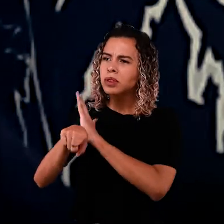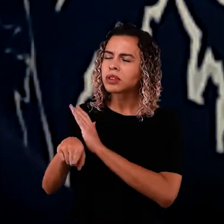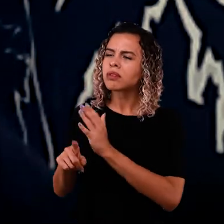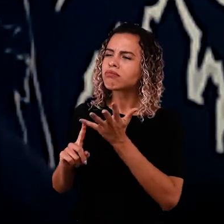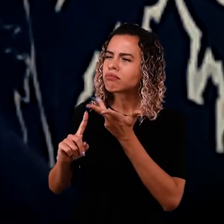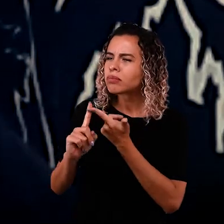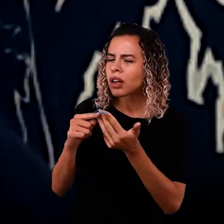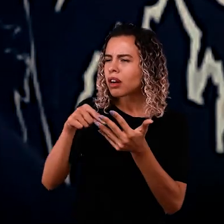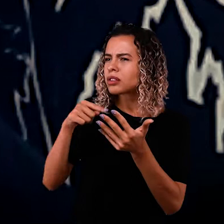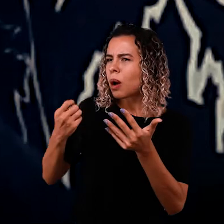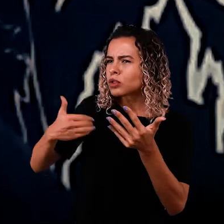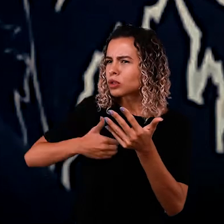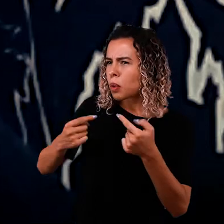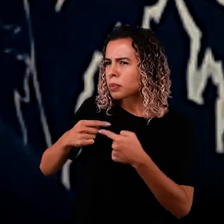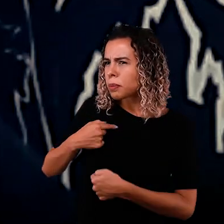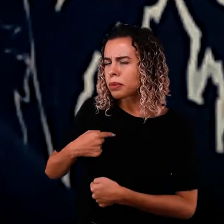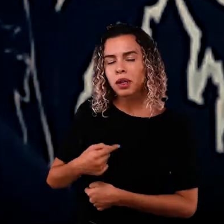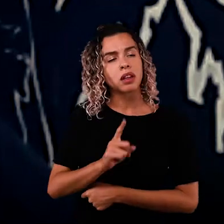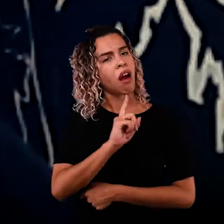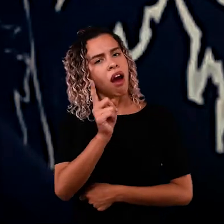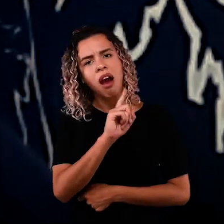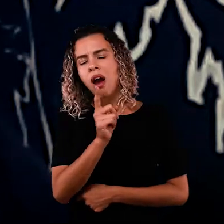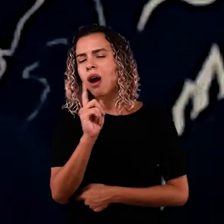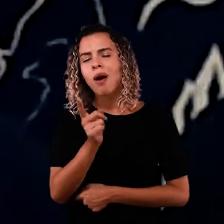sobre uma possibilidade, ela disse que não,